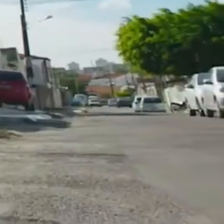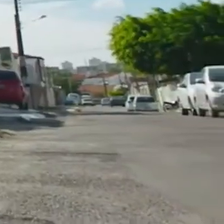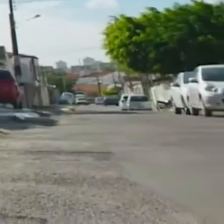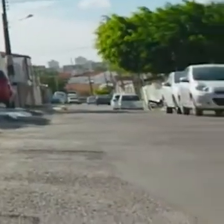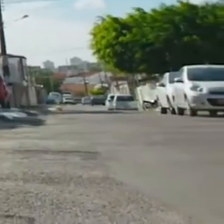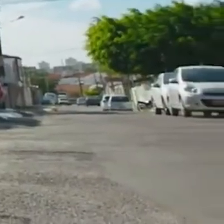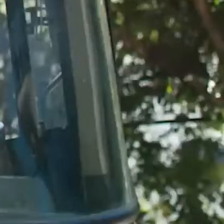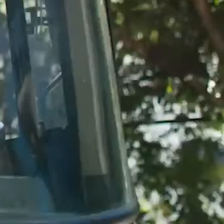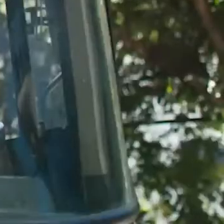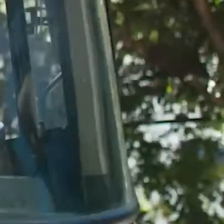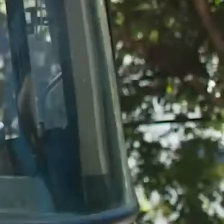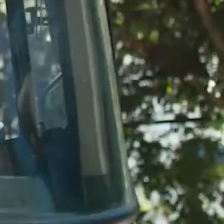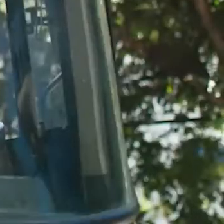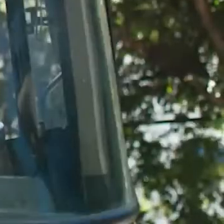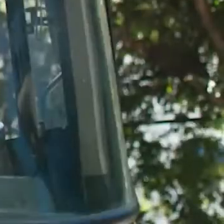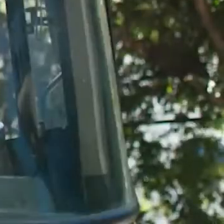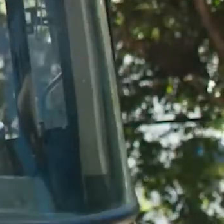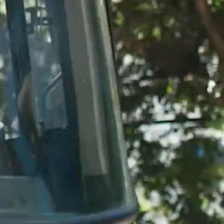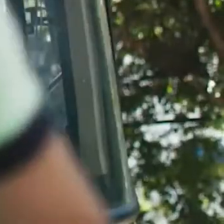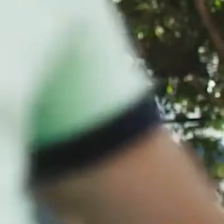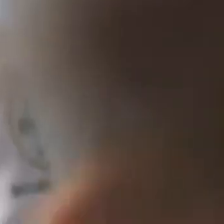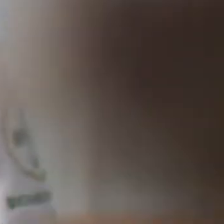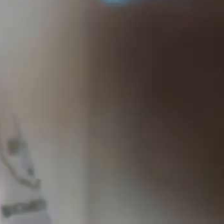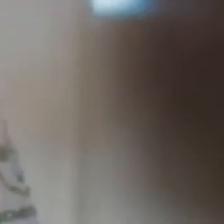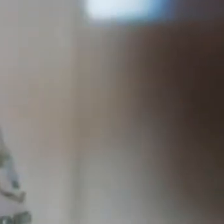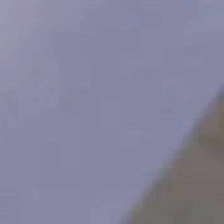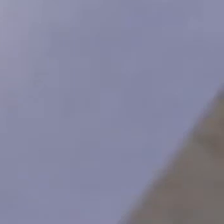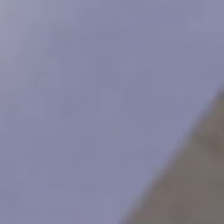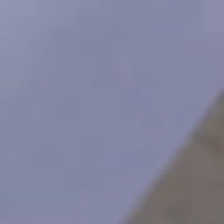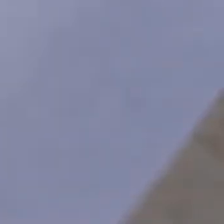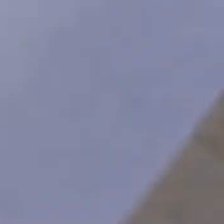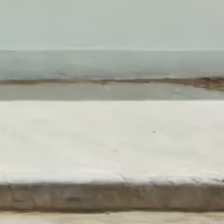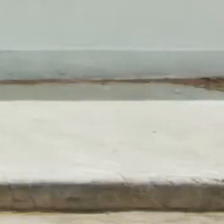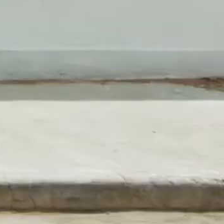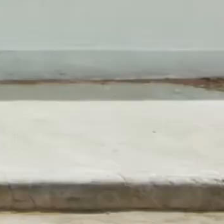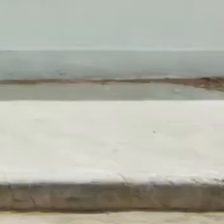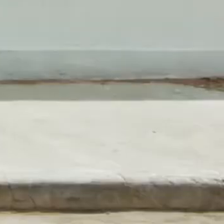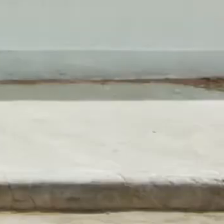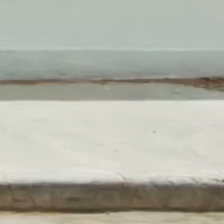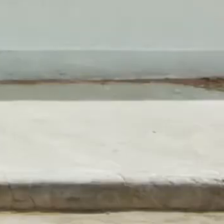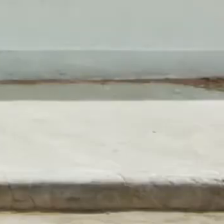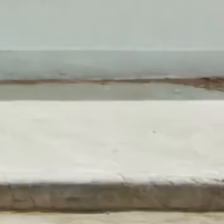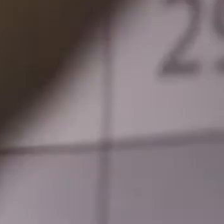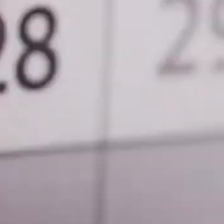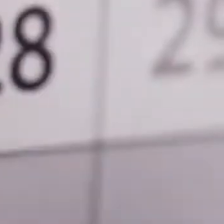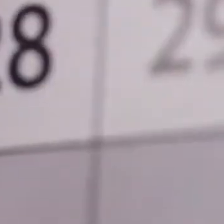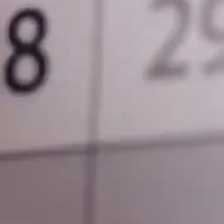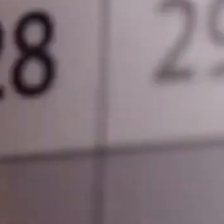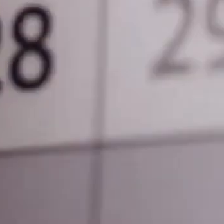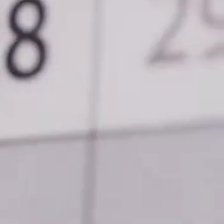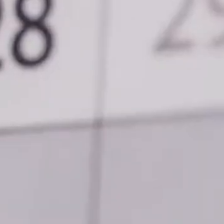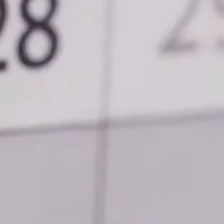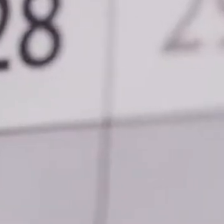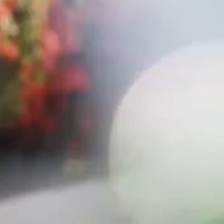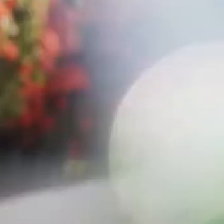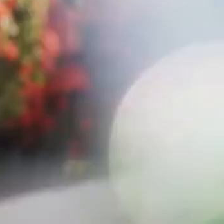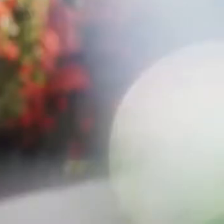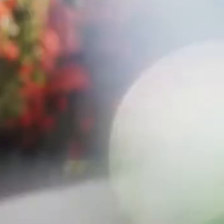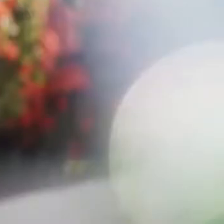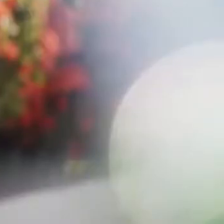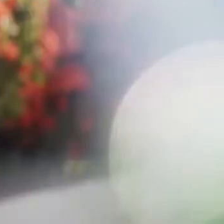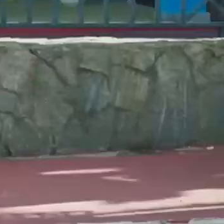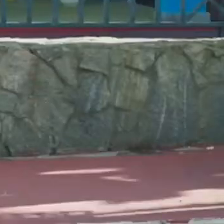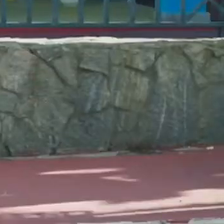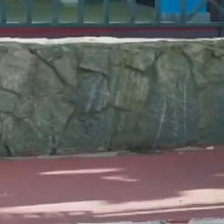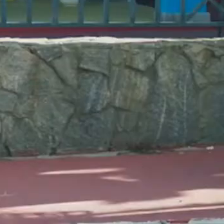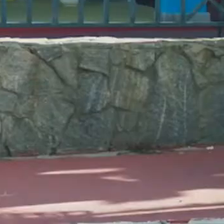ela fiscaliza de forma transparente as ações do governo, para que atue de forma justa e eficiente. E você pode acompanhar todas as